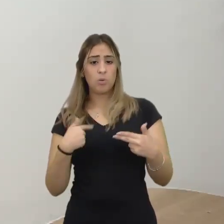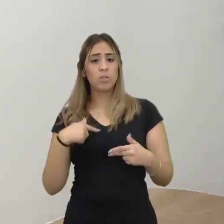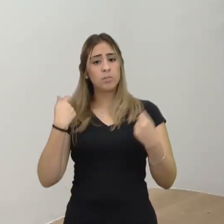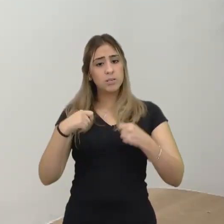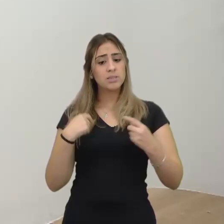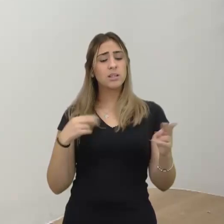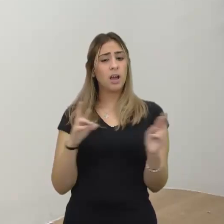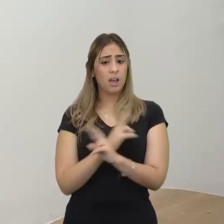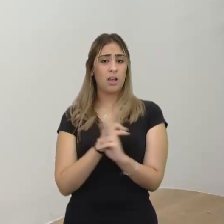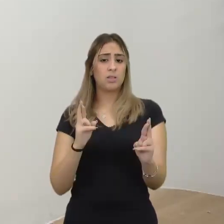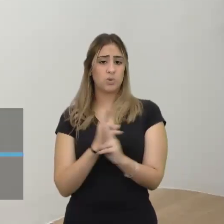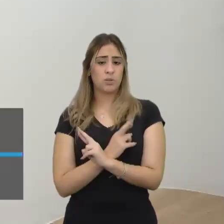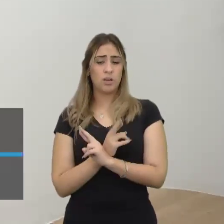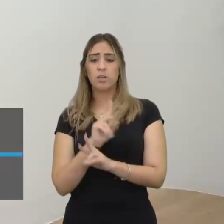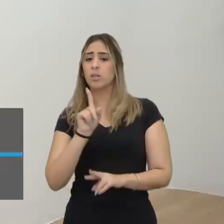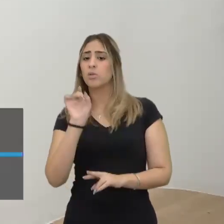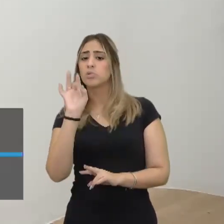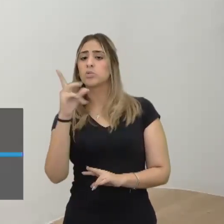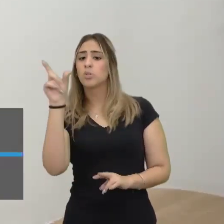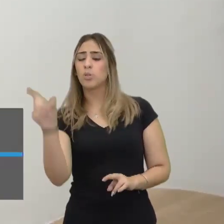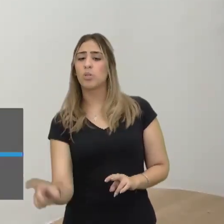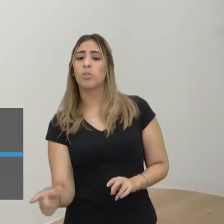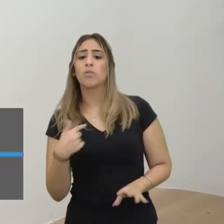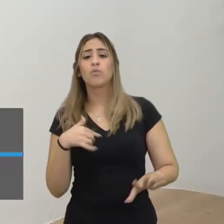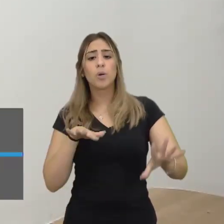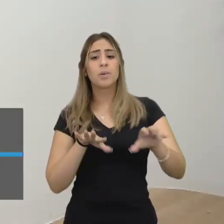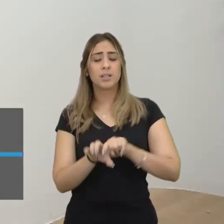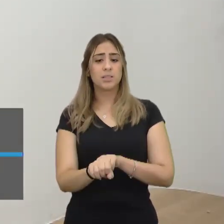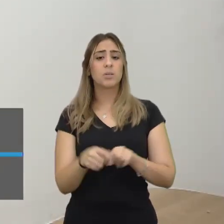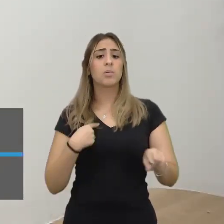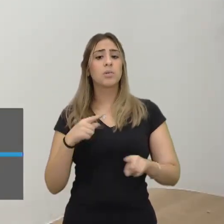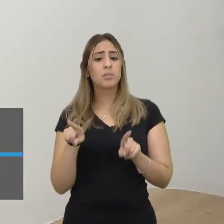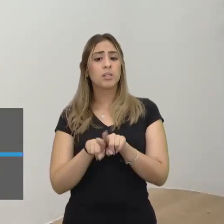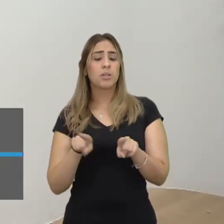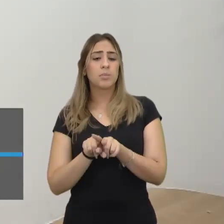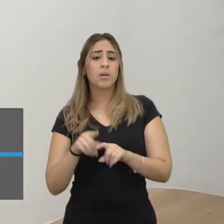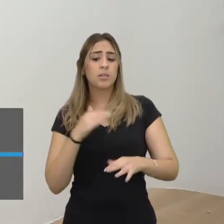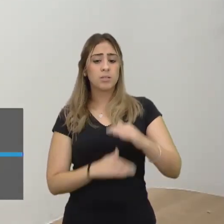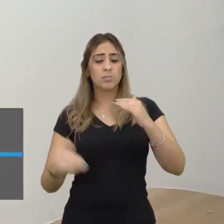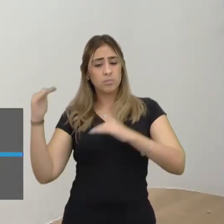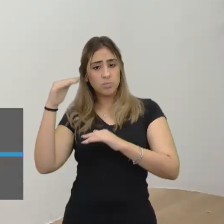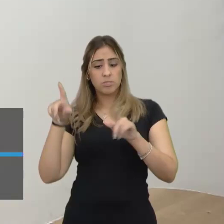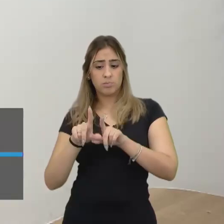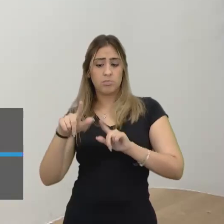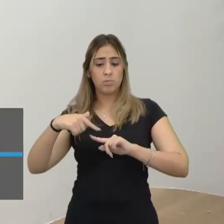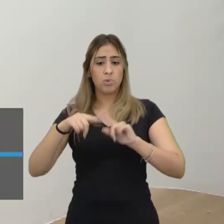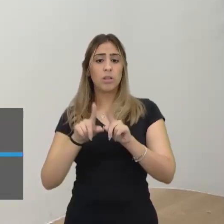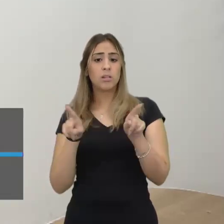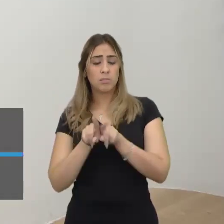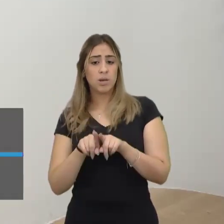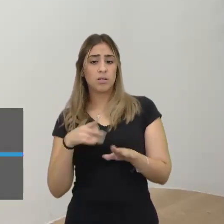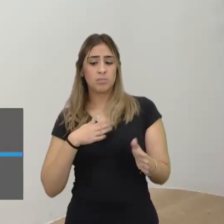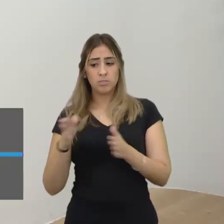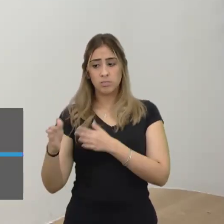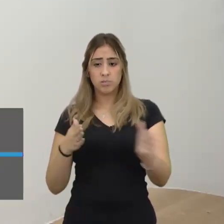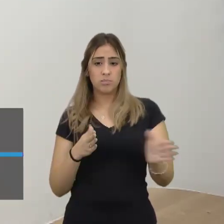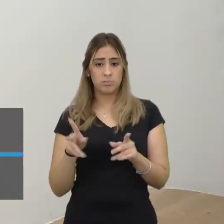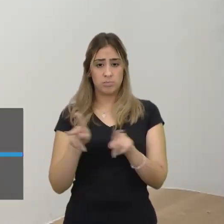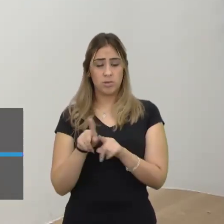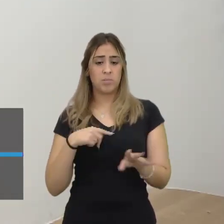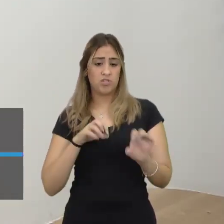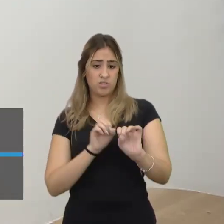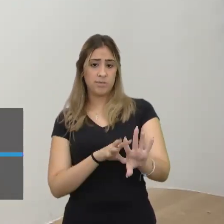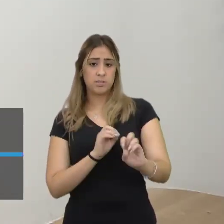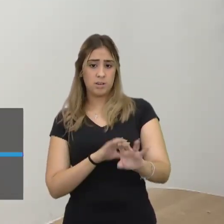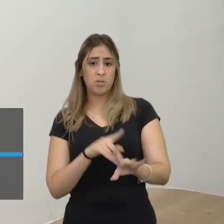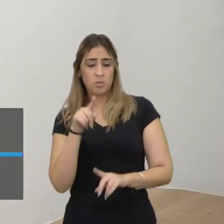ser relacionado não só no campo da formação, mas inclusive no enquadramento legal e institucional,